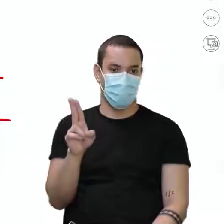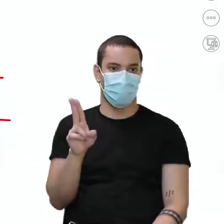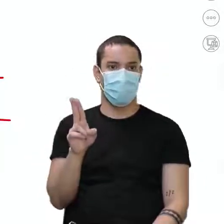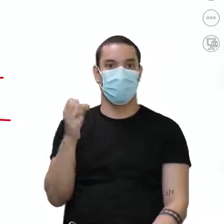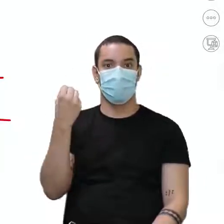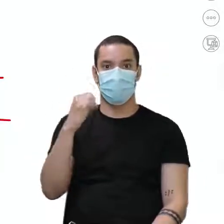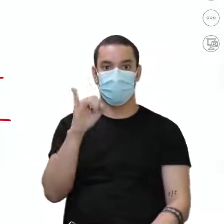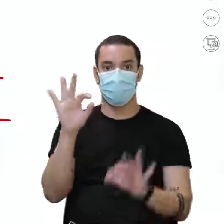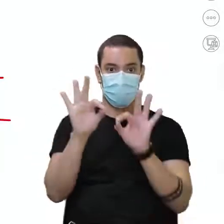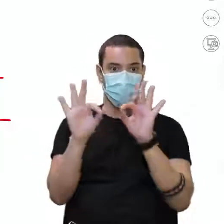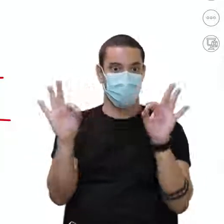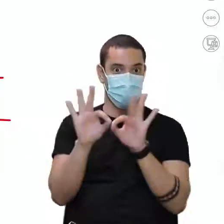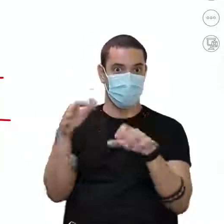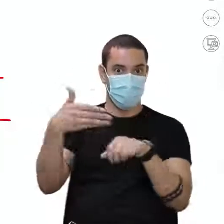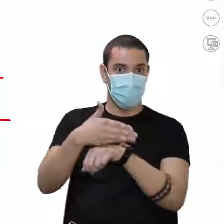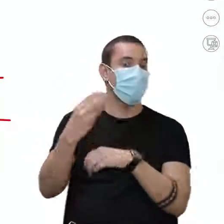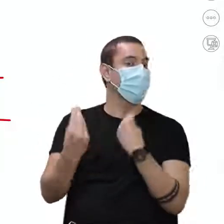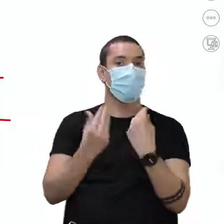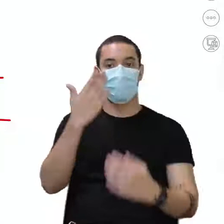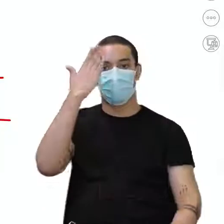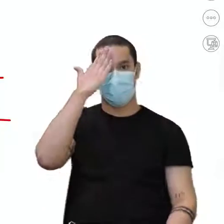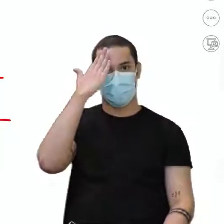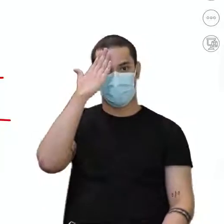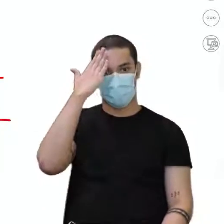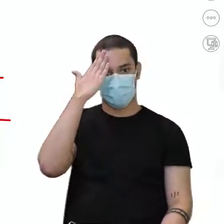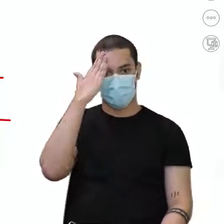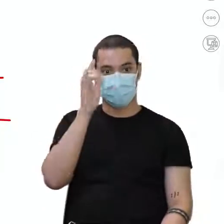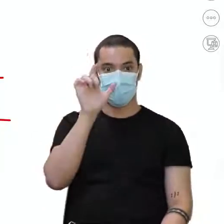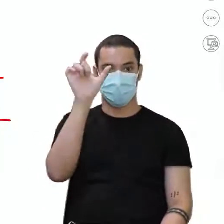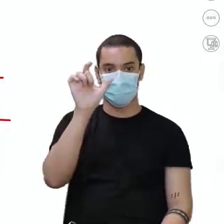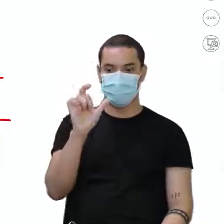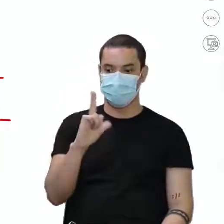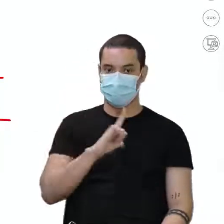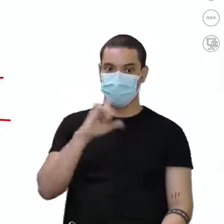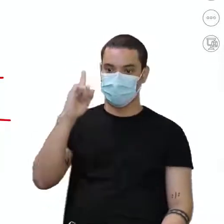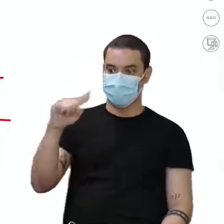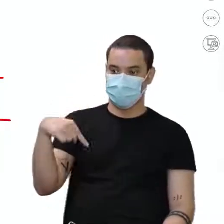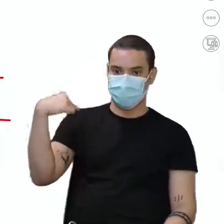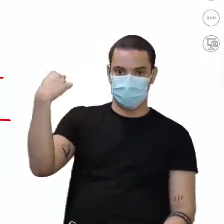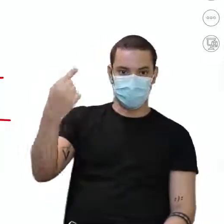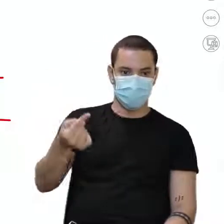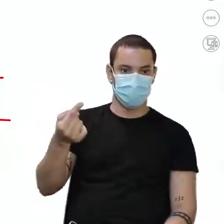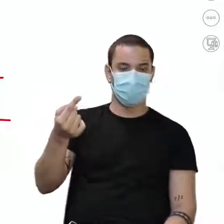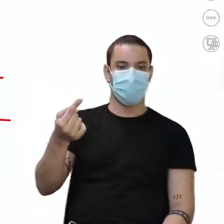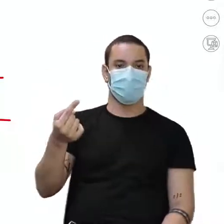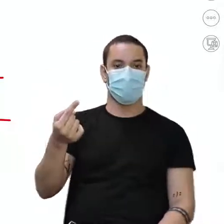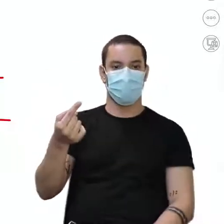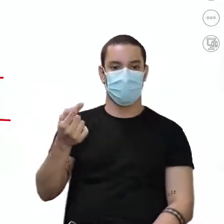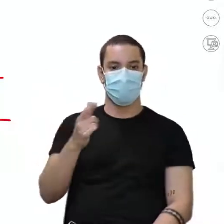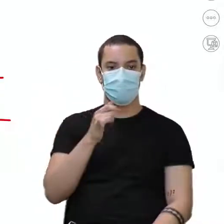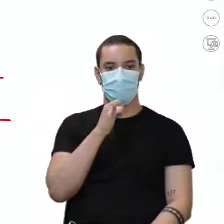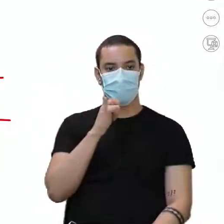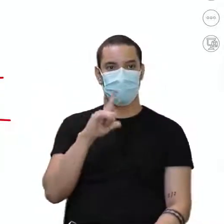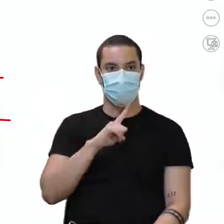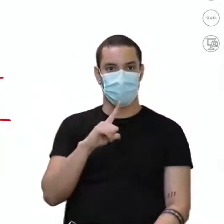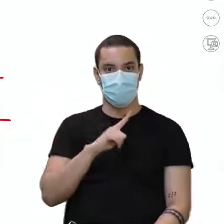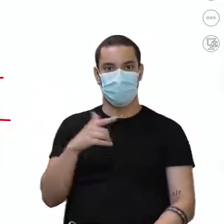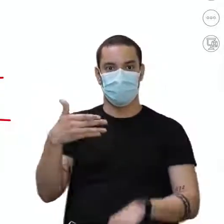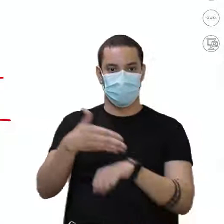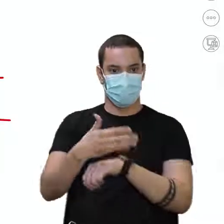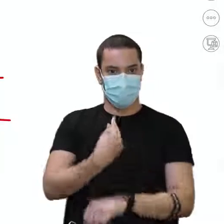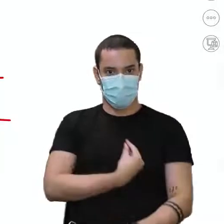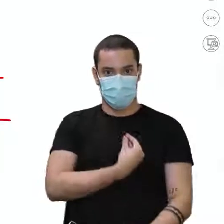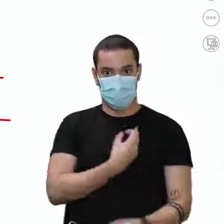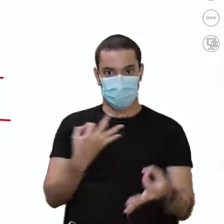ou se é uma frase no presente. Como eu sei disso? A palavra que vem depois, aqui no caso do presente perfeito, no